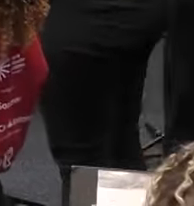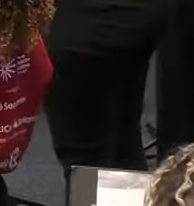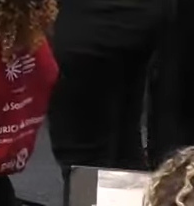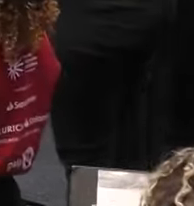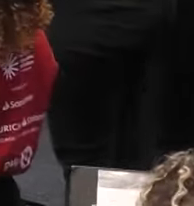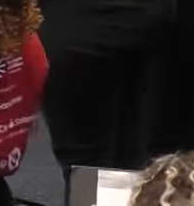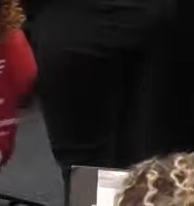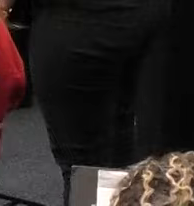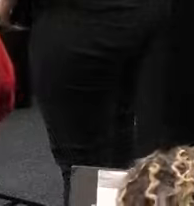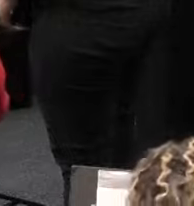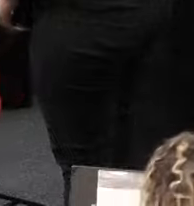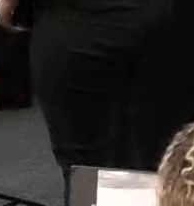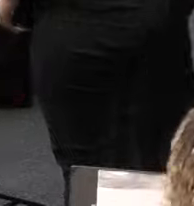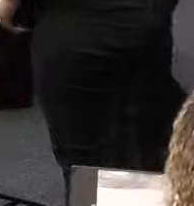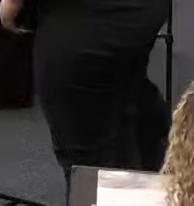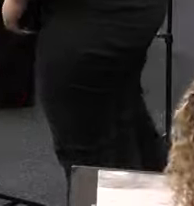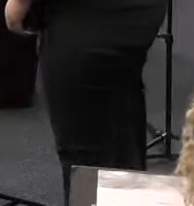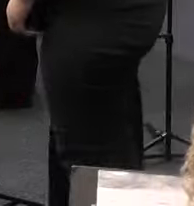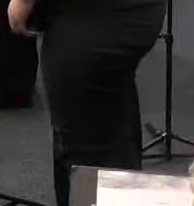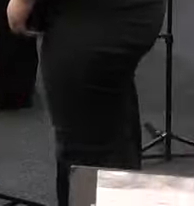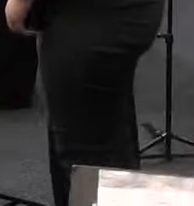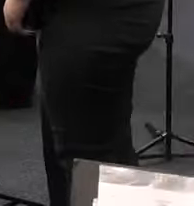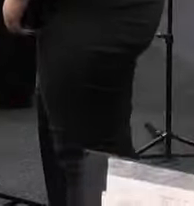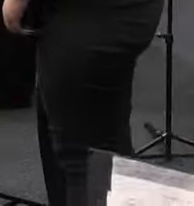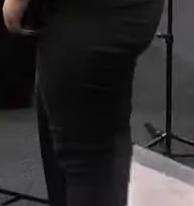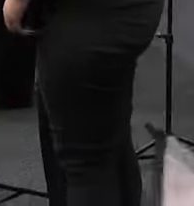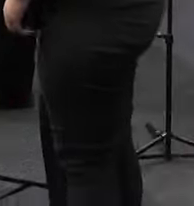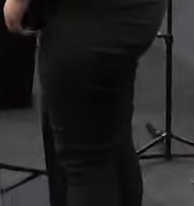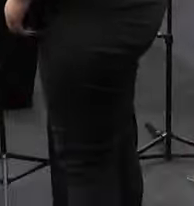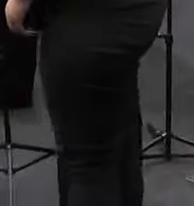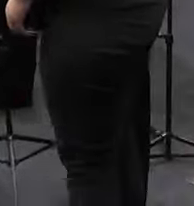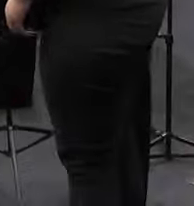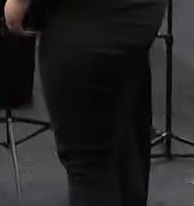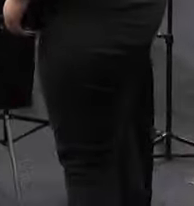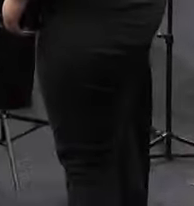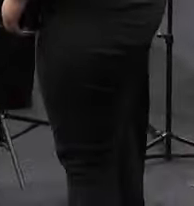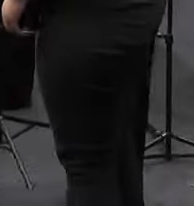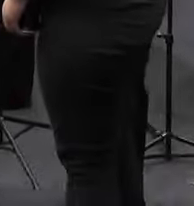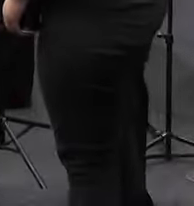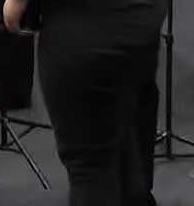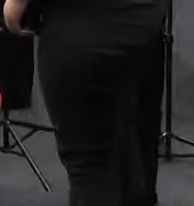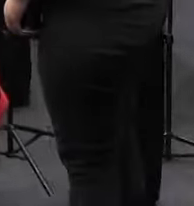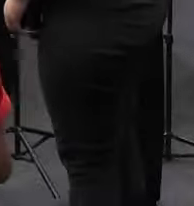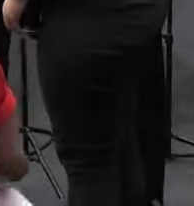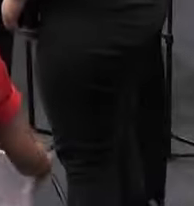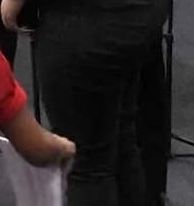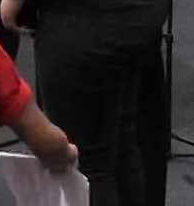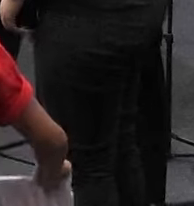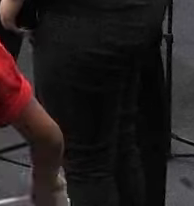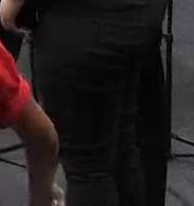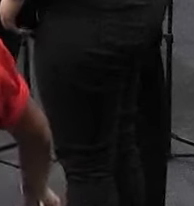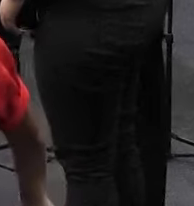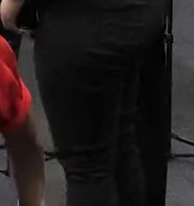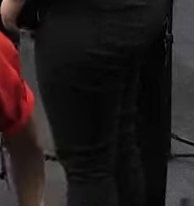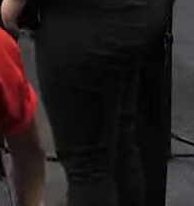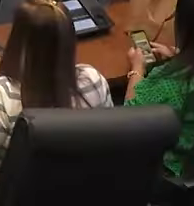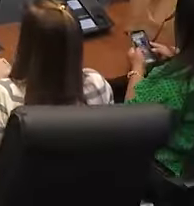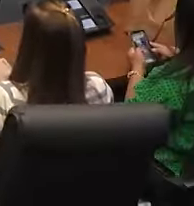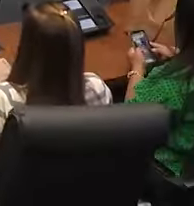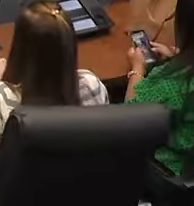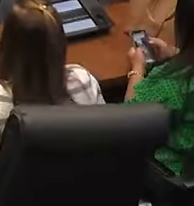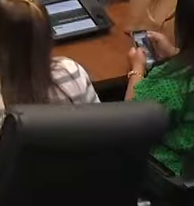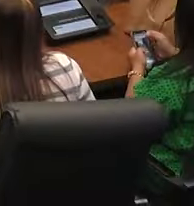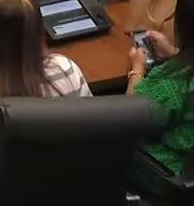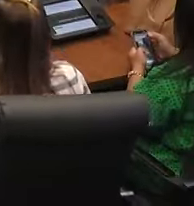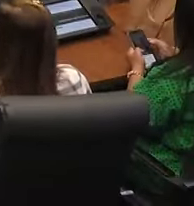Ju Eu que agradeço dizer a Sora Santo sabe Aí eu aproveito a presença das deputadas